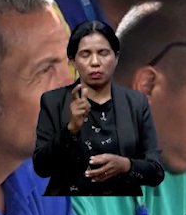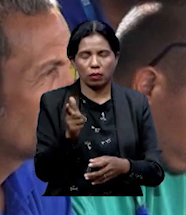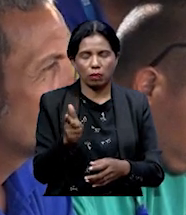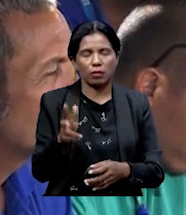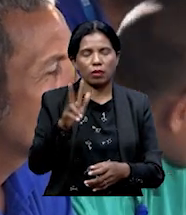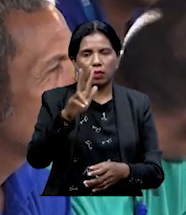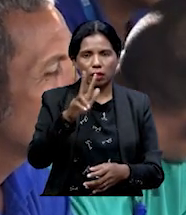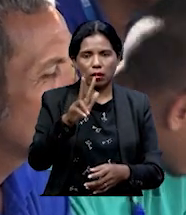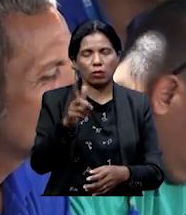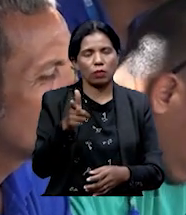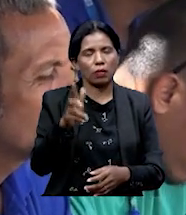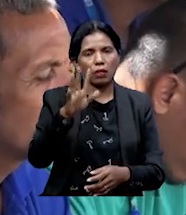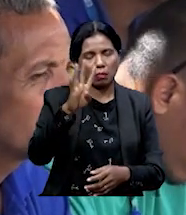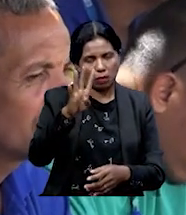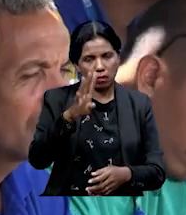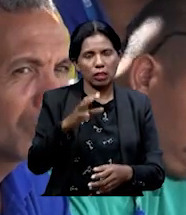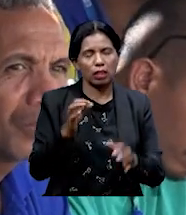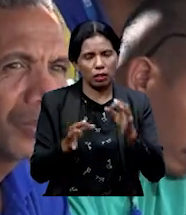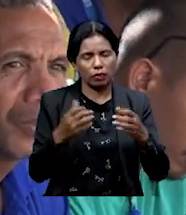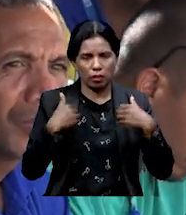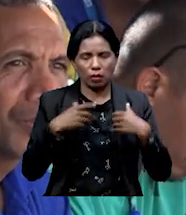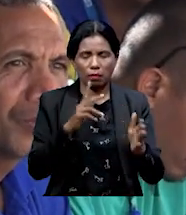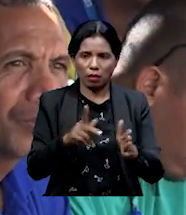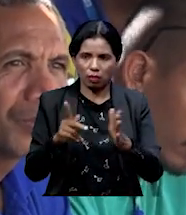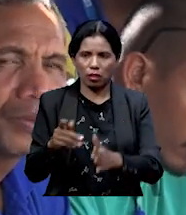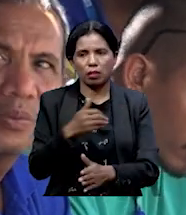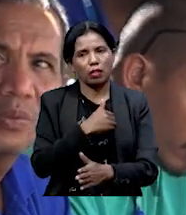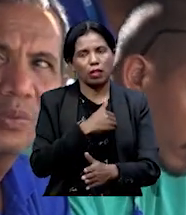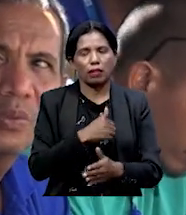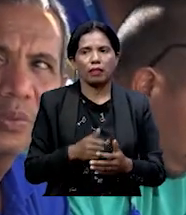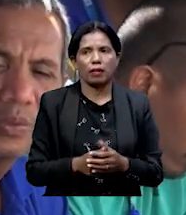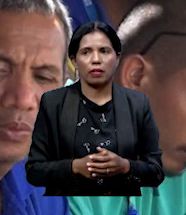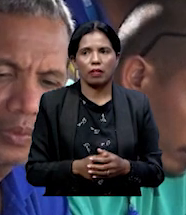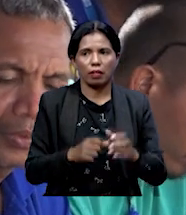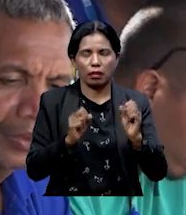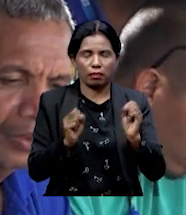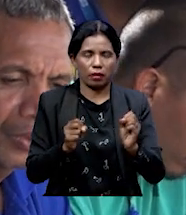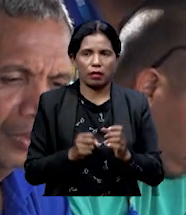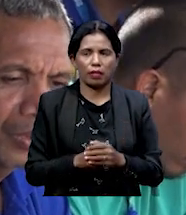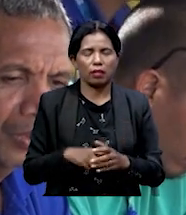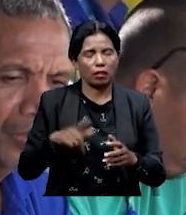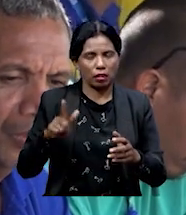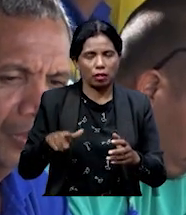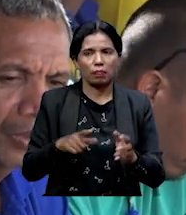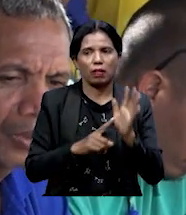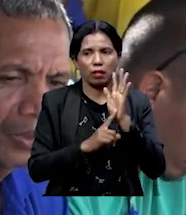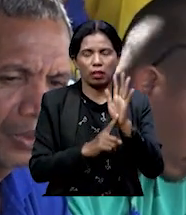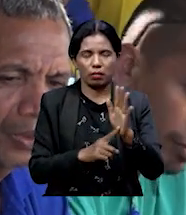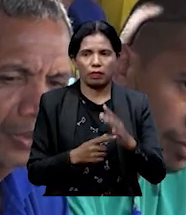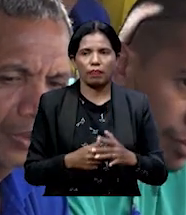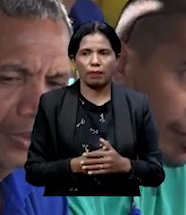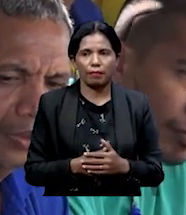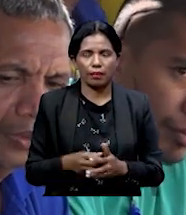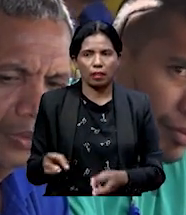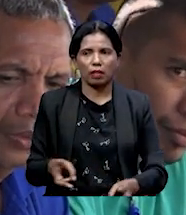2023-2024, vale 30. Cara que é um plano que se dá, negocia, cara que se lança pela informa. Digo,